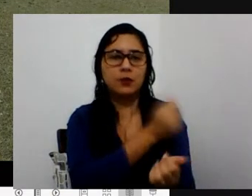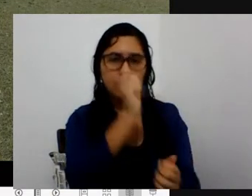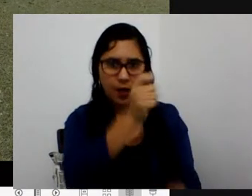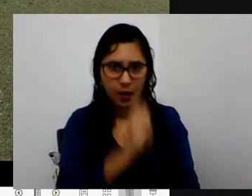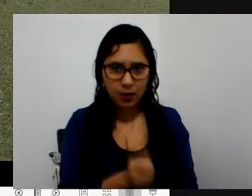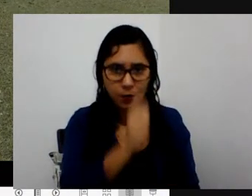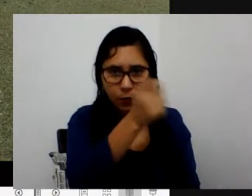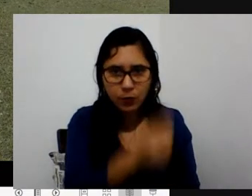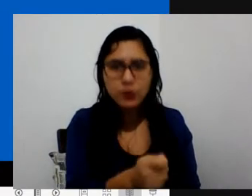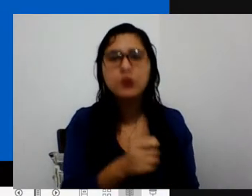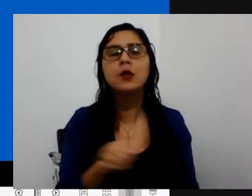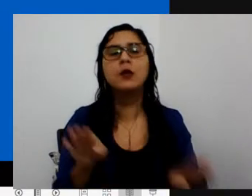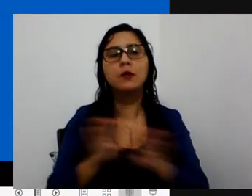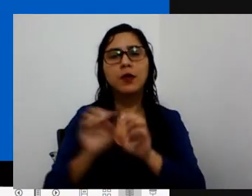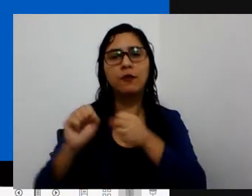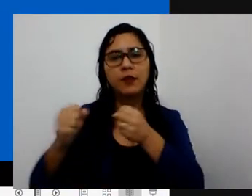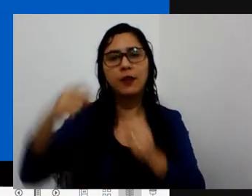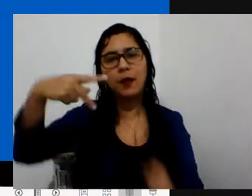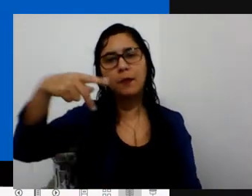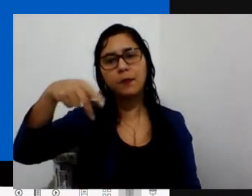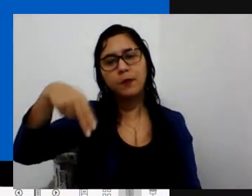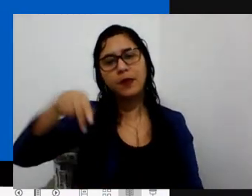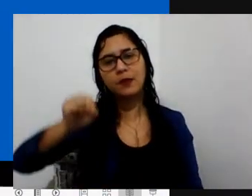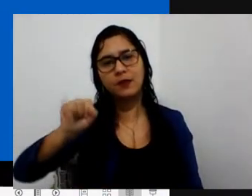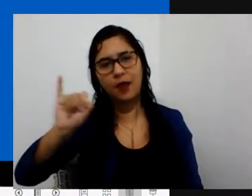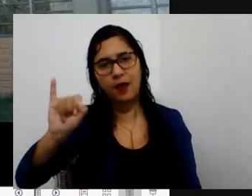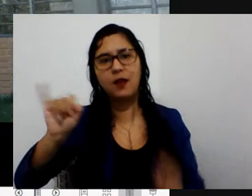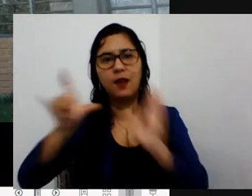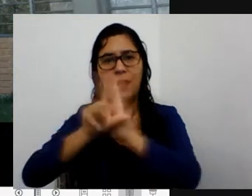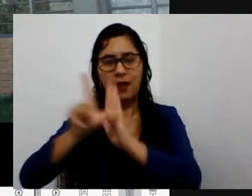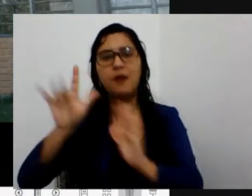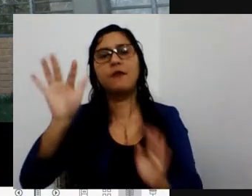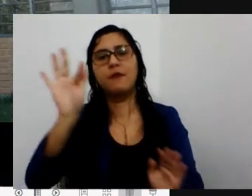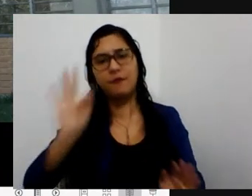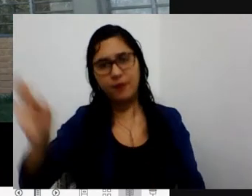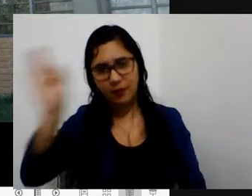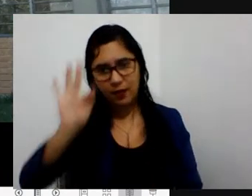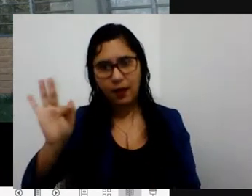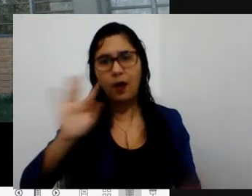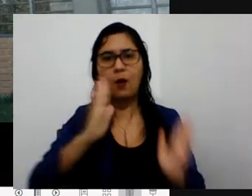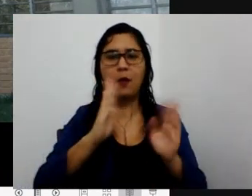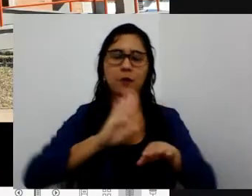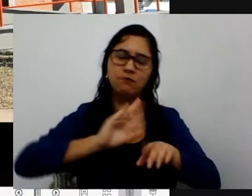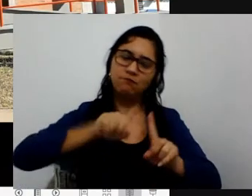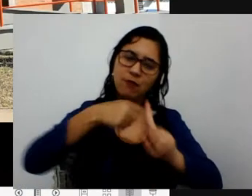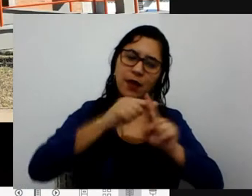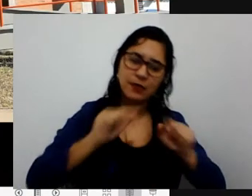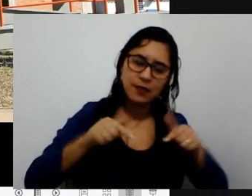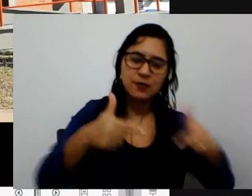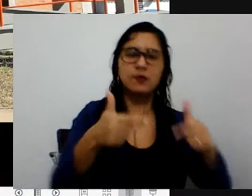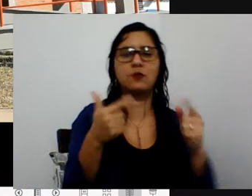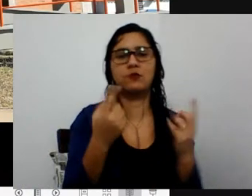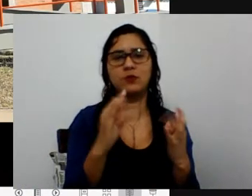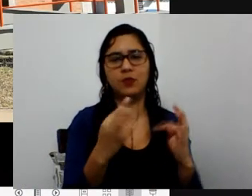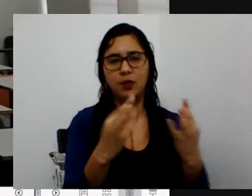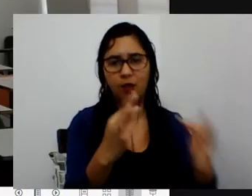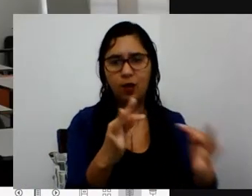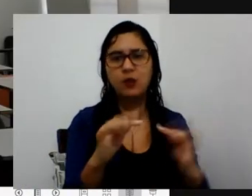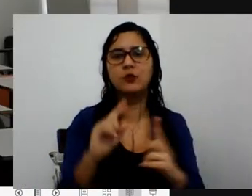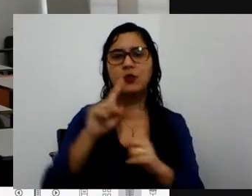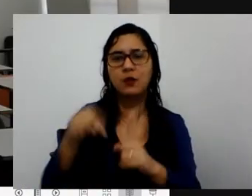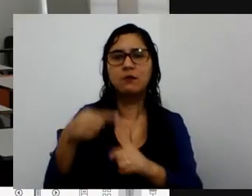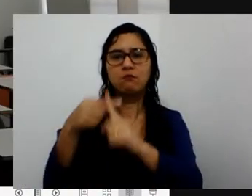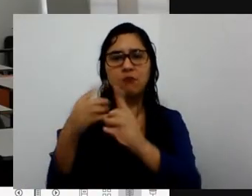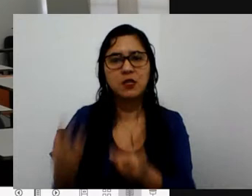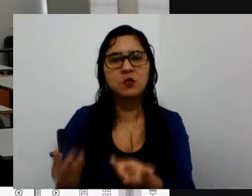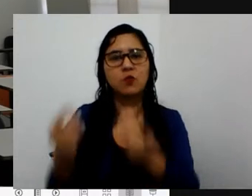lei federal para nos dar mais tranquilidade. Mais ação, mais ações tecnológicas, mais qualidade de vida